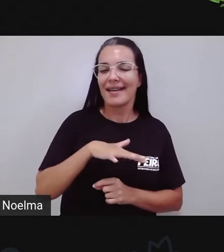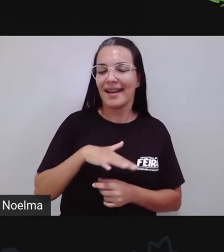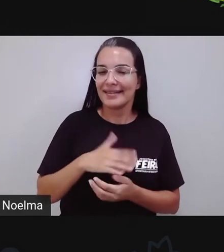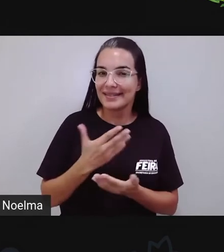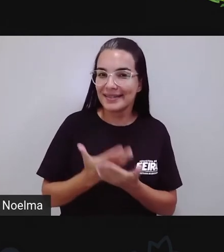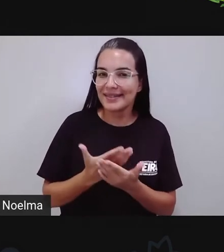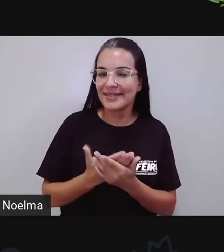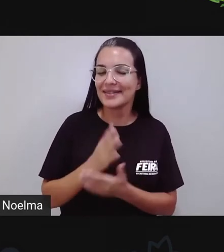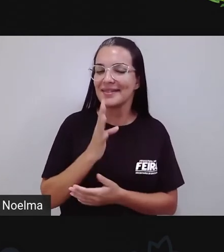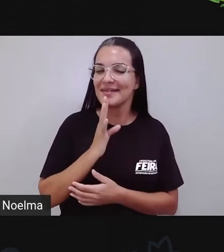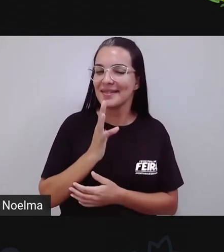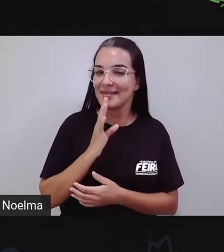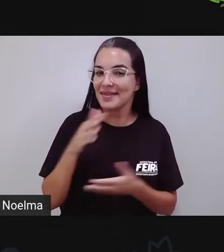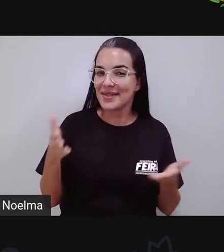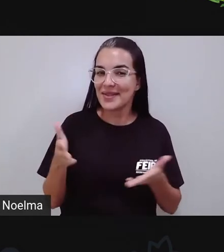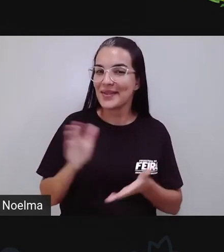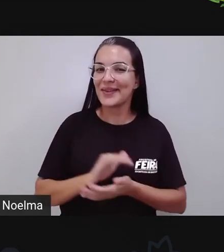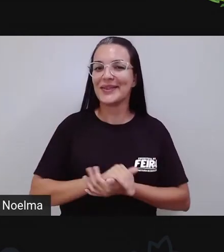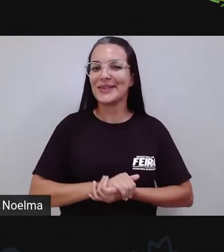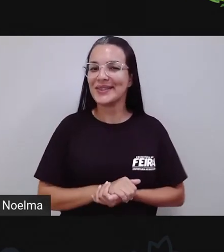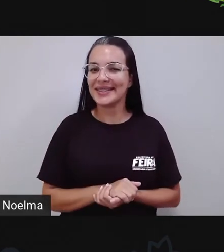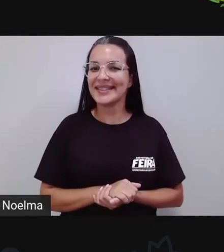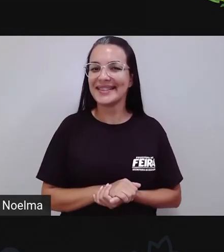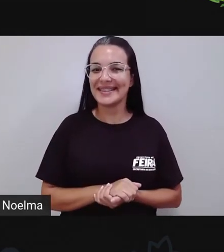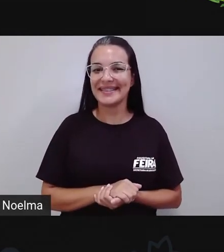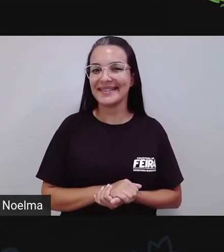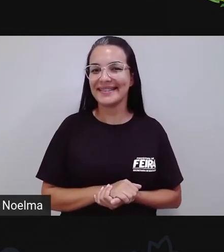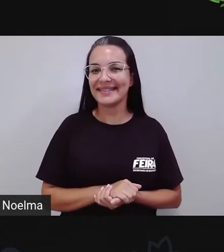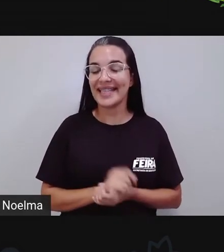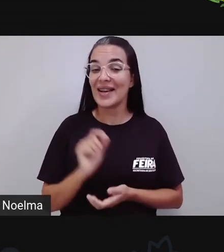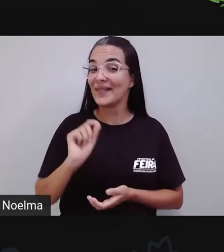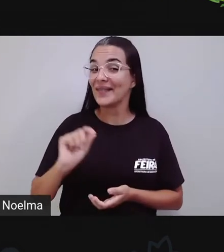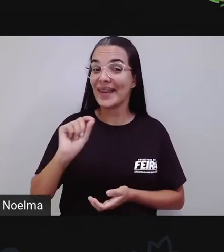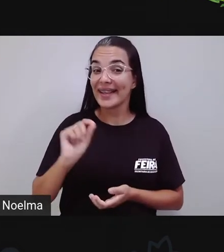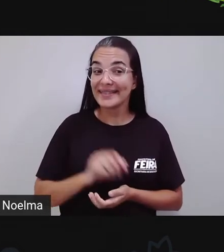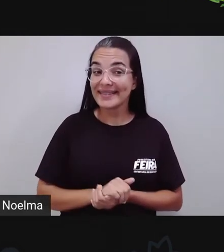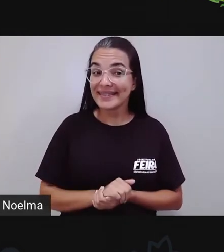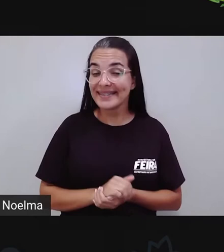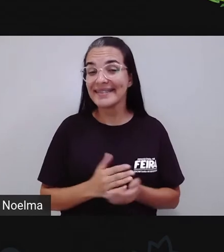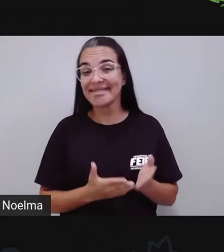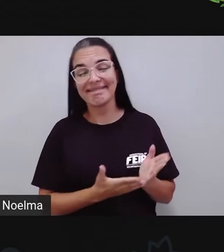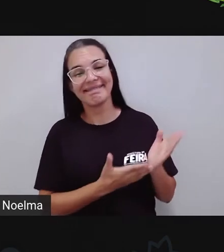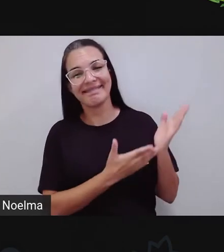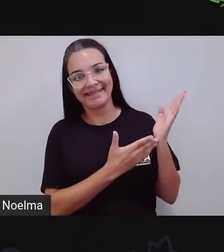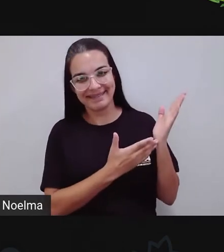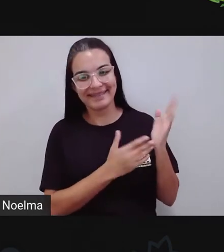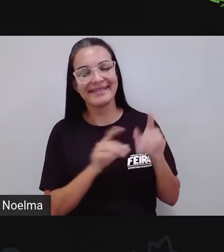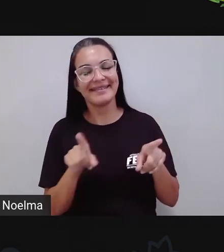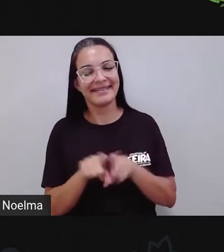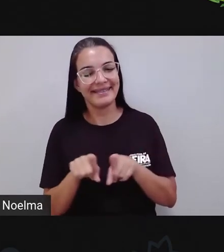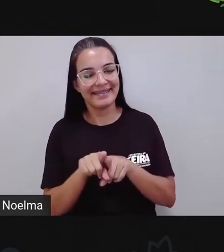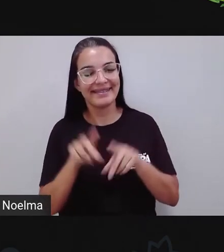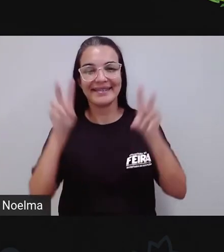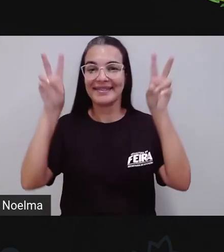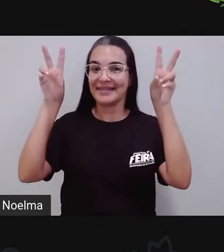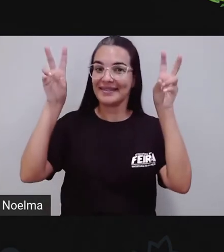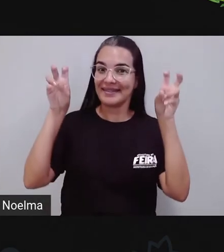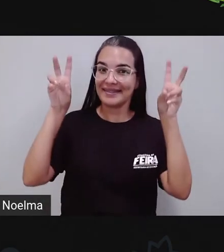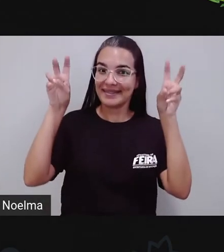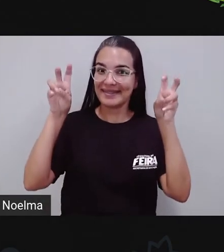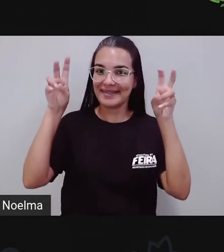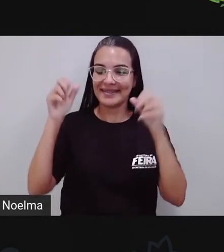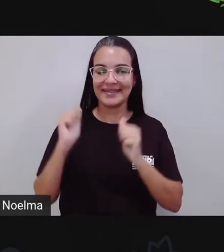área de conhecimento que nós trabalharemos na videoaula de hoje. Mas a Pró vai mostrar para vocês também o assunto da